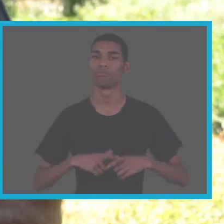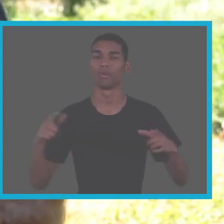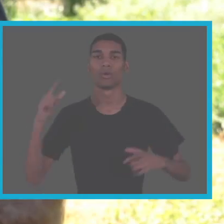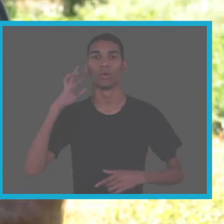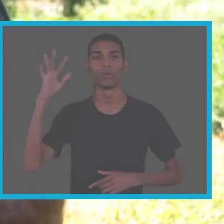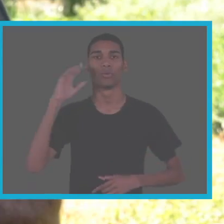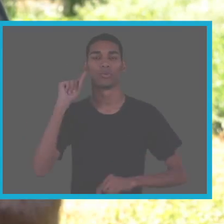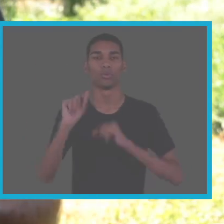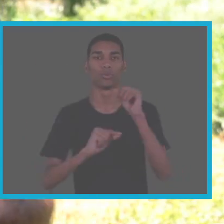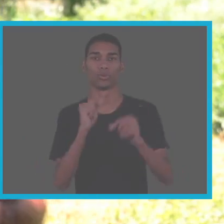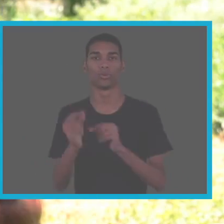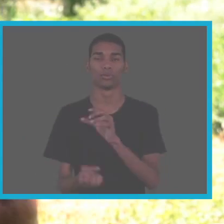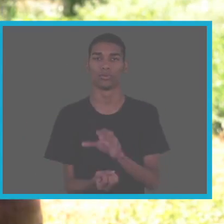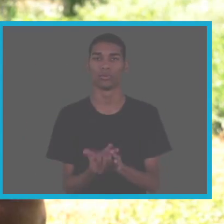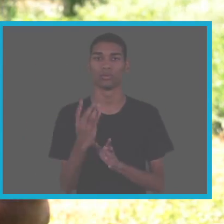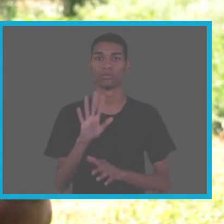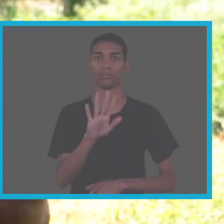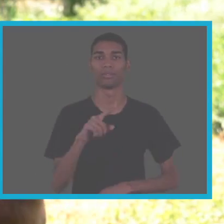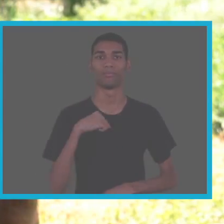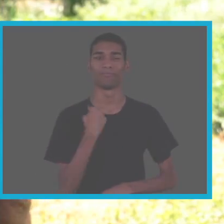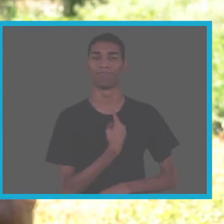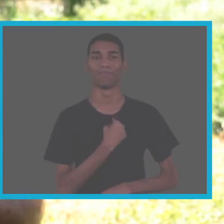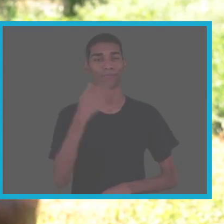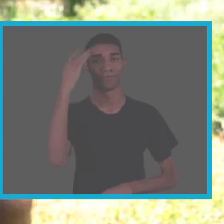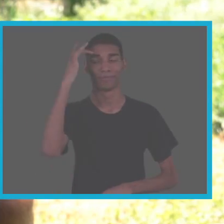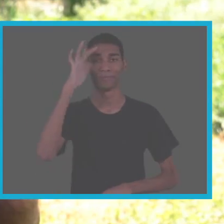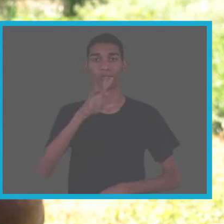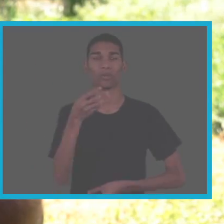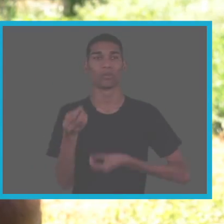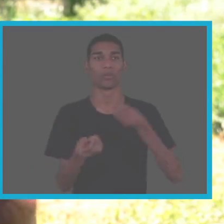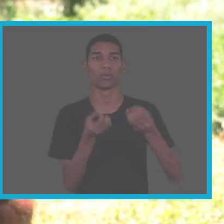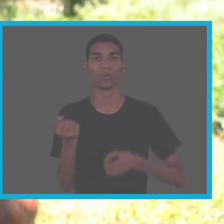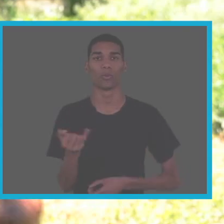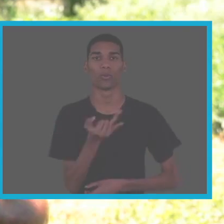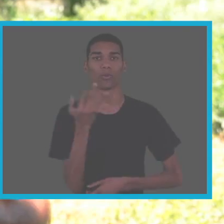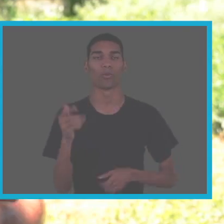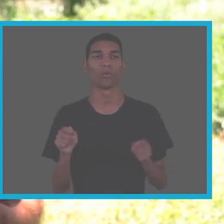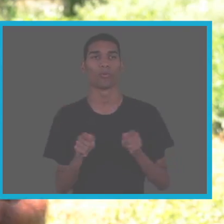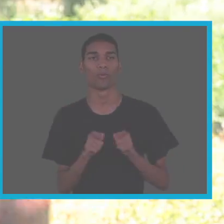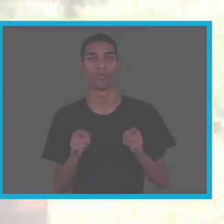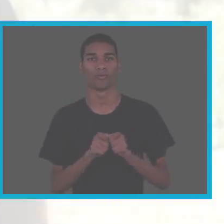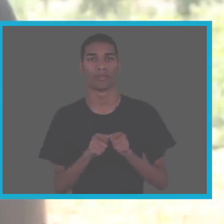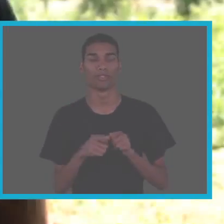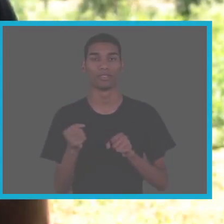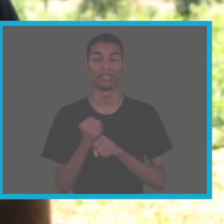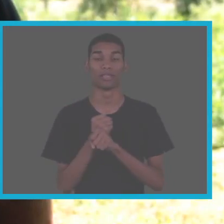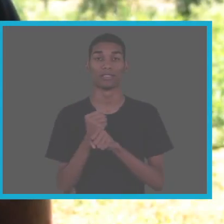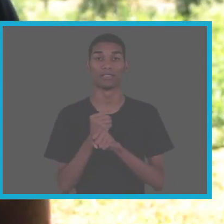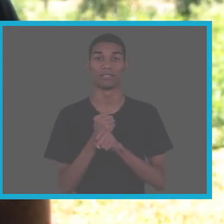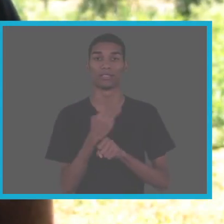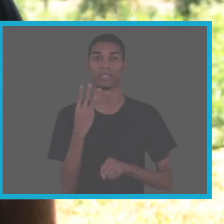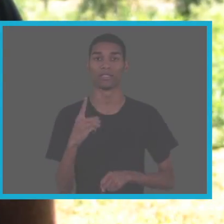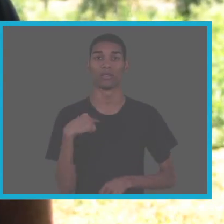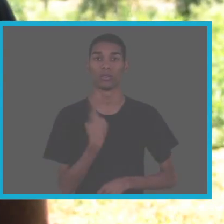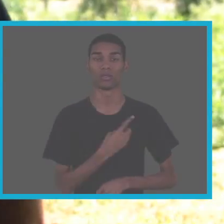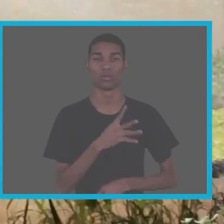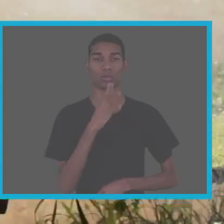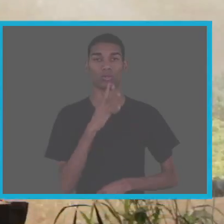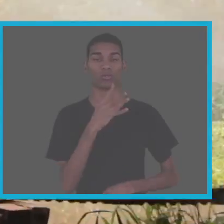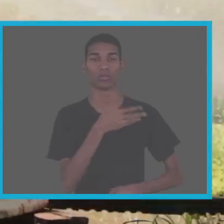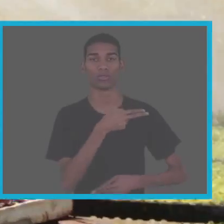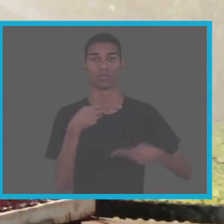o maior sonho que a gente tinha era ser produtor orgânico, mas a gente não tinha visão de quanto bem faz. E há 3 anos a